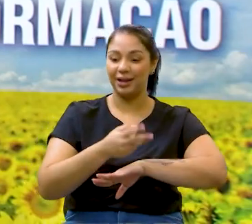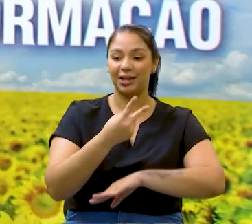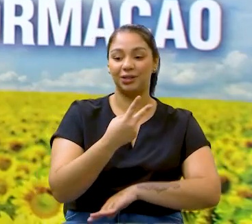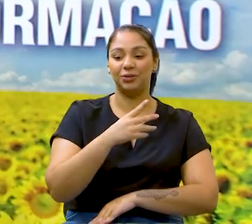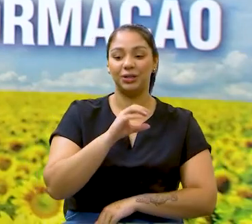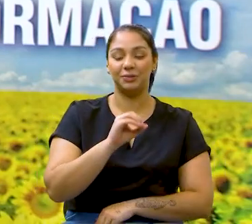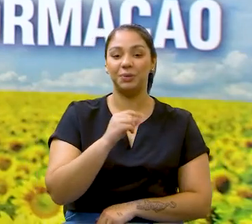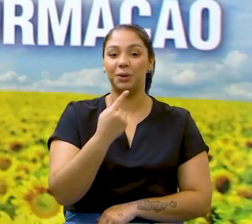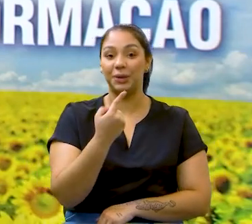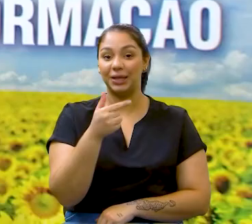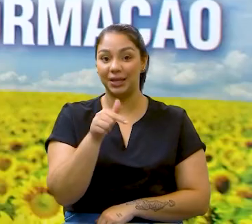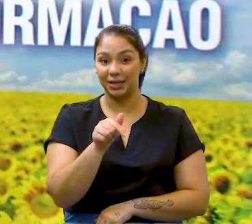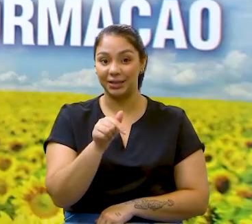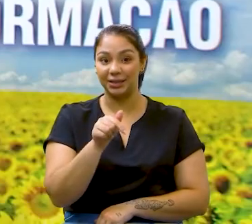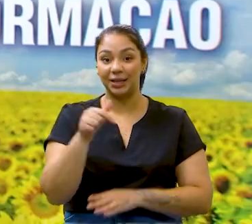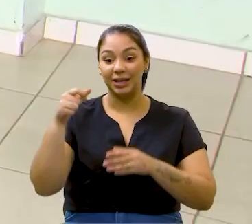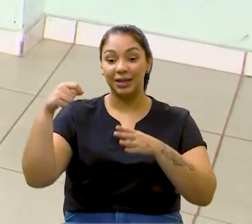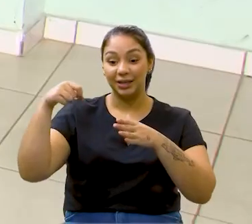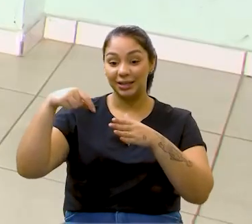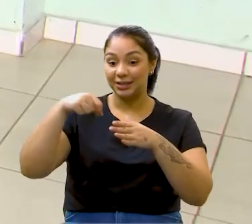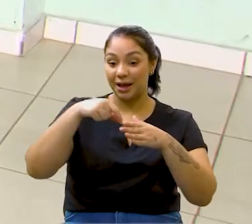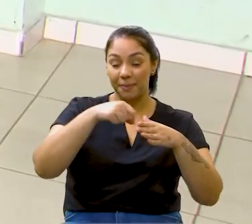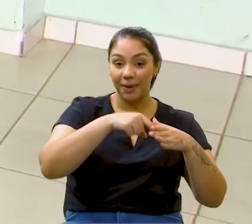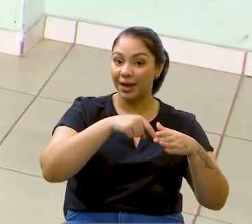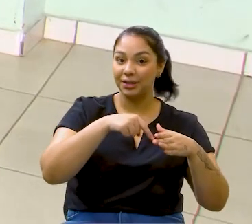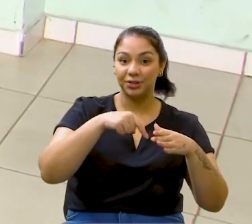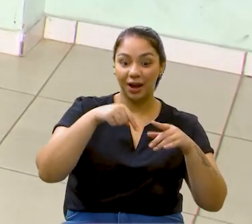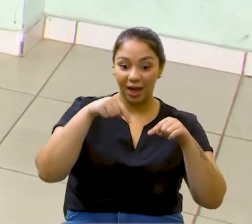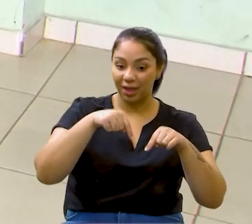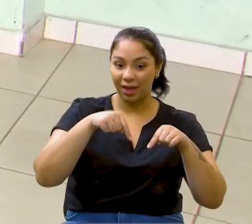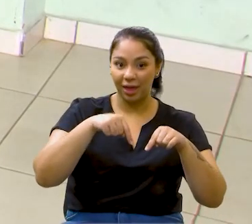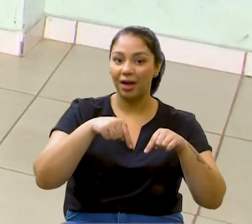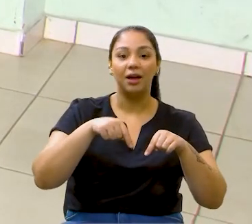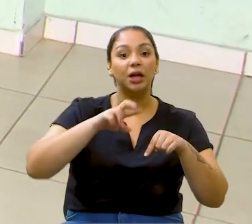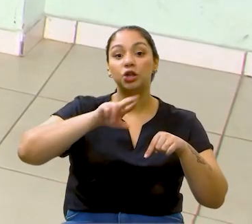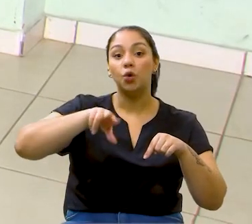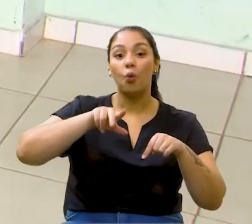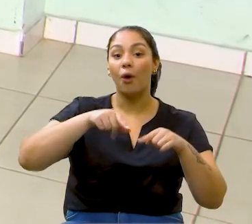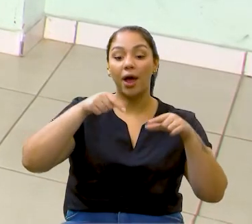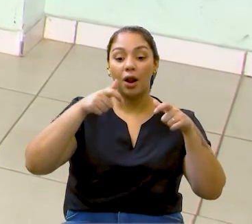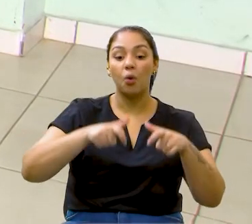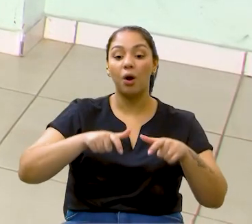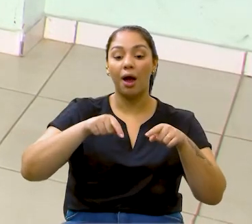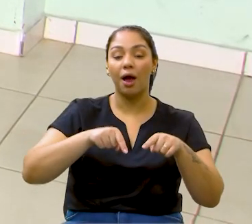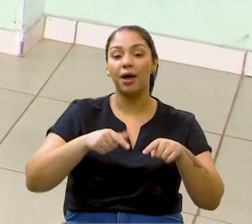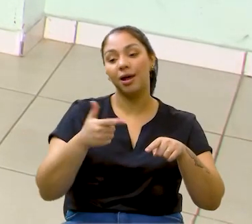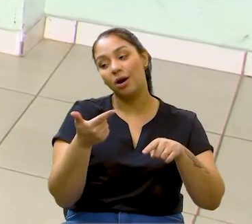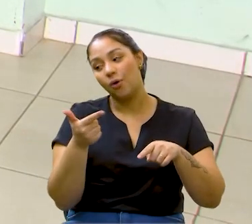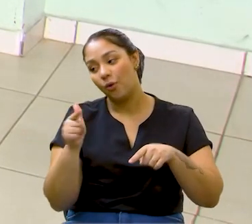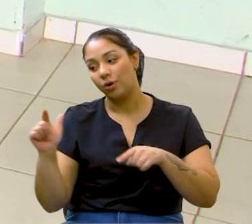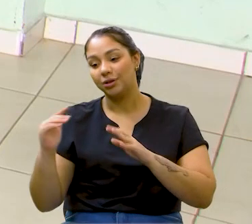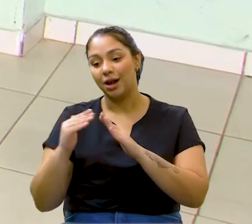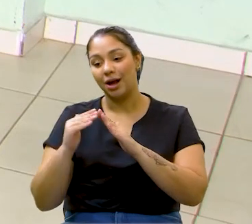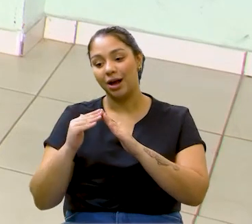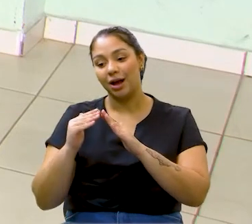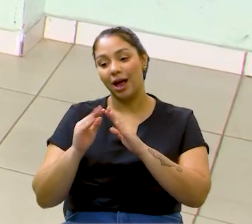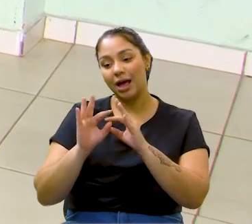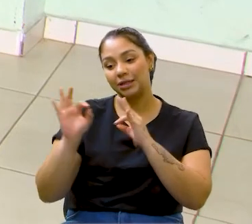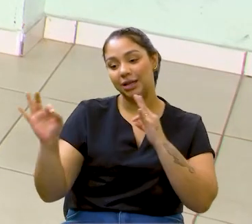em 2015, quando o Semente nem era nessa casa ainda, era numa casa lá